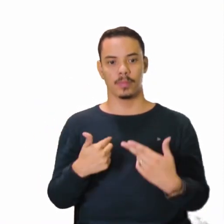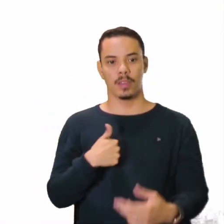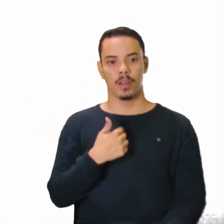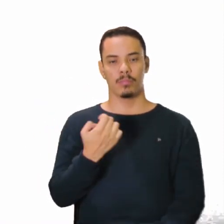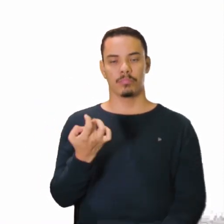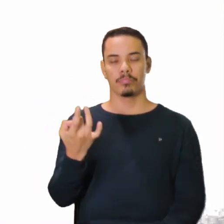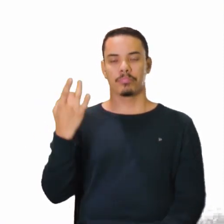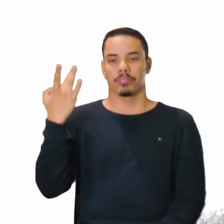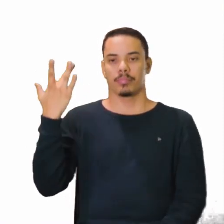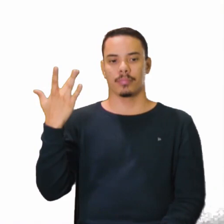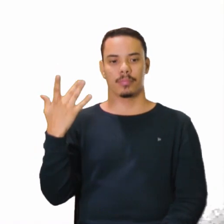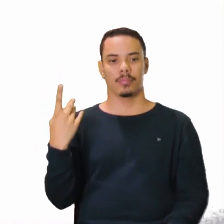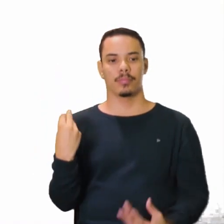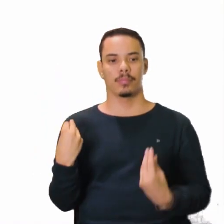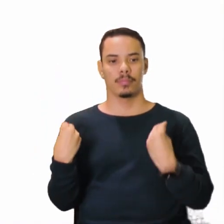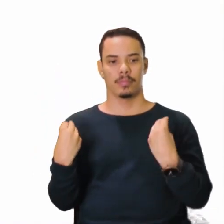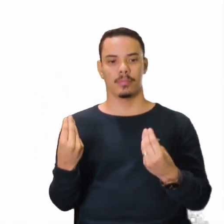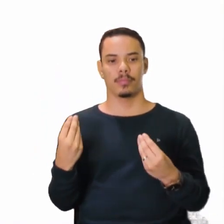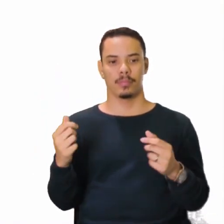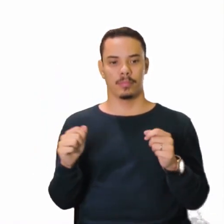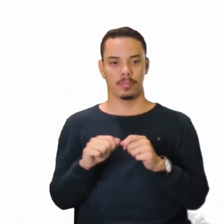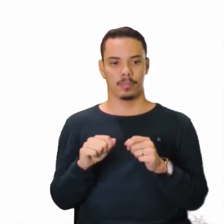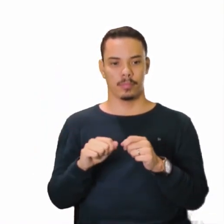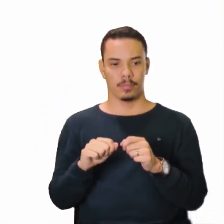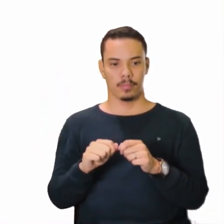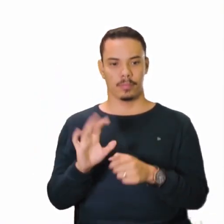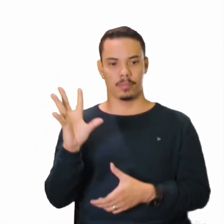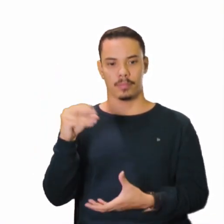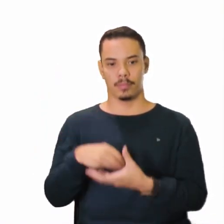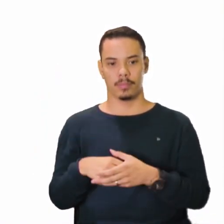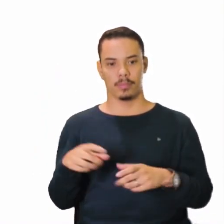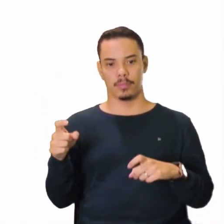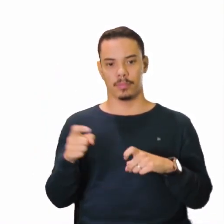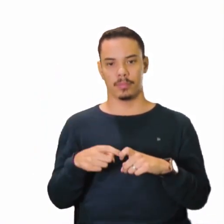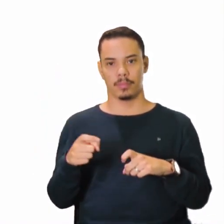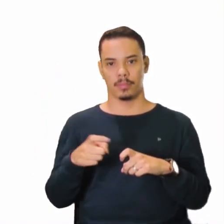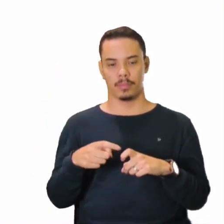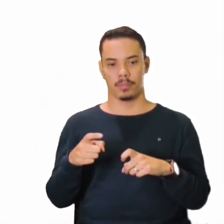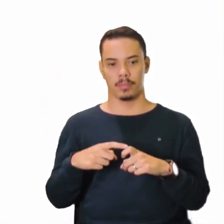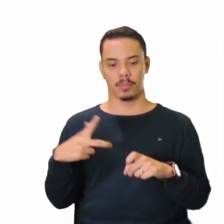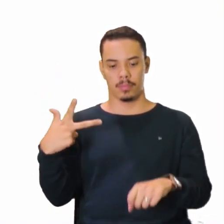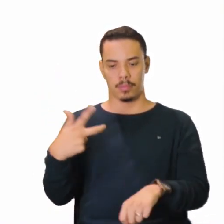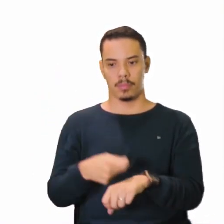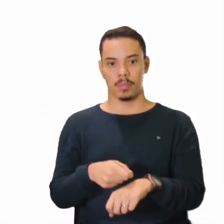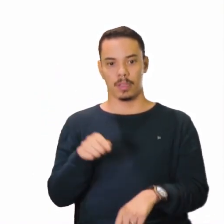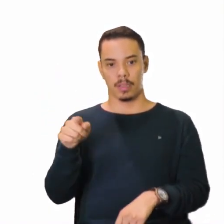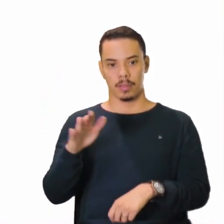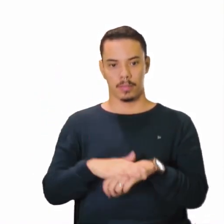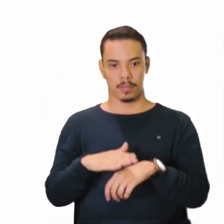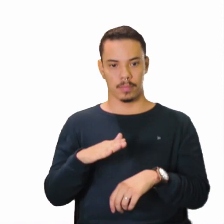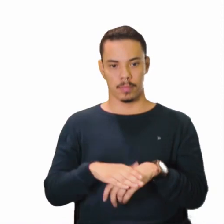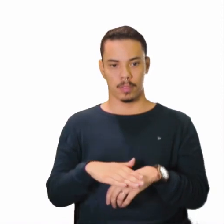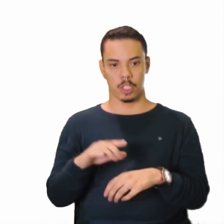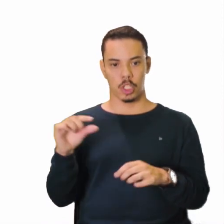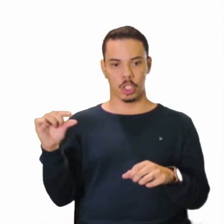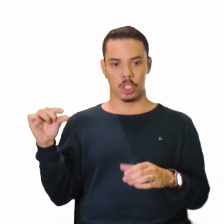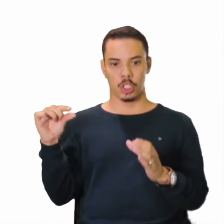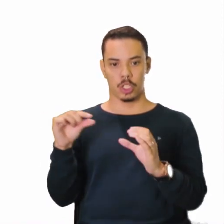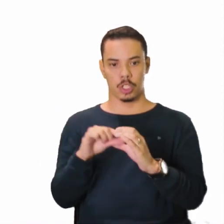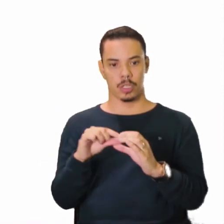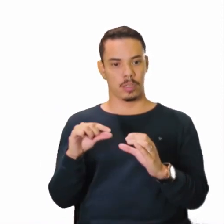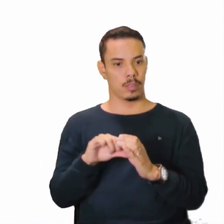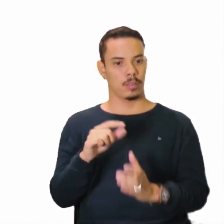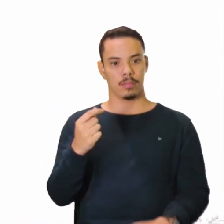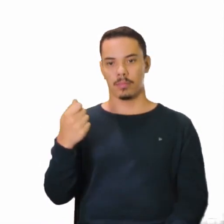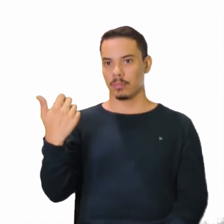ligando para aplicações na medicina. Esse implante de chip é o